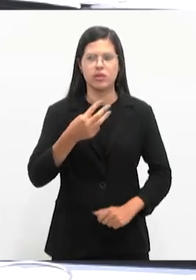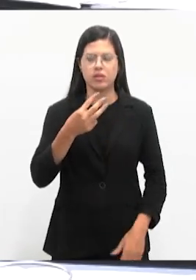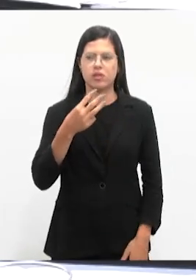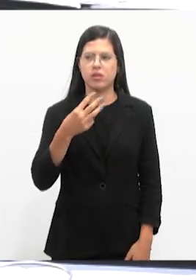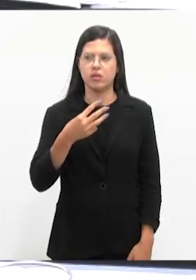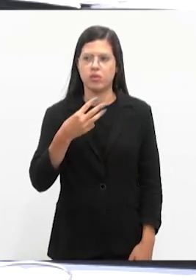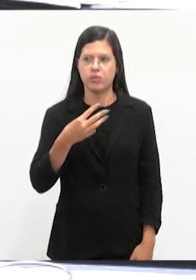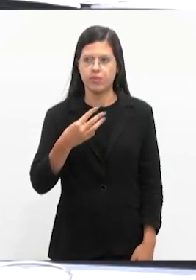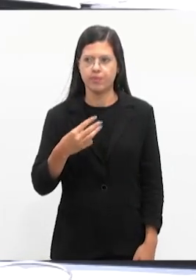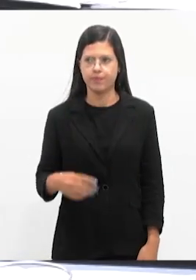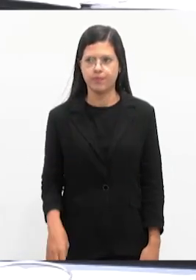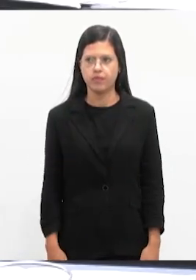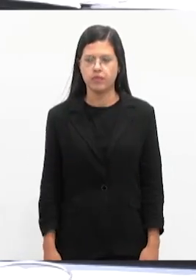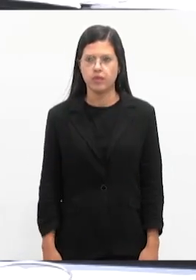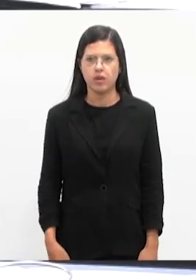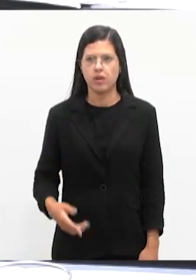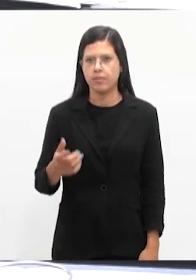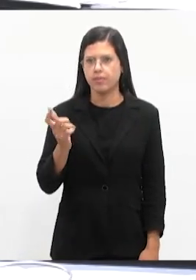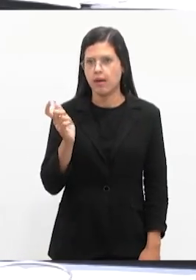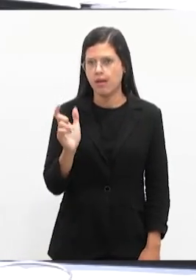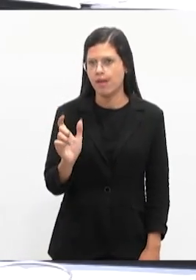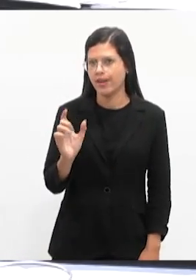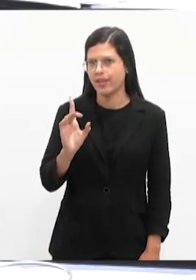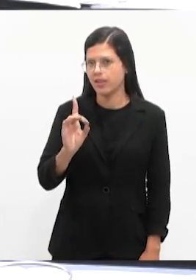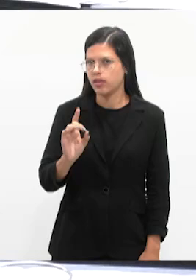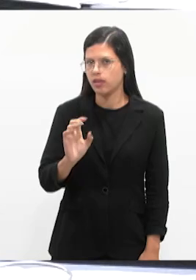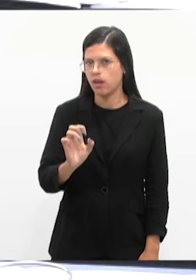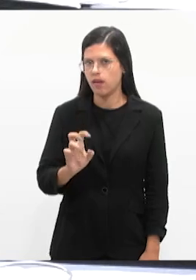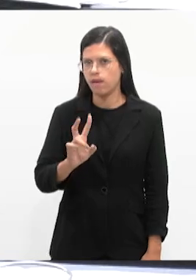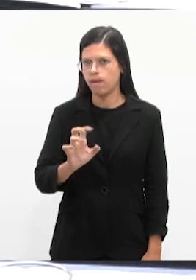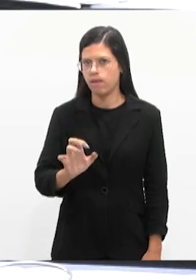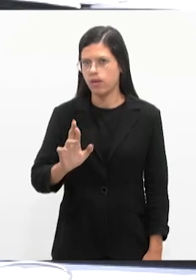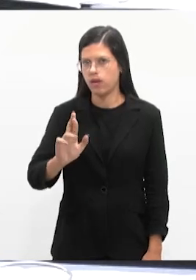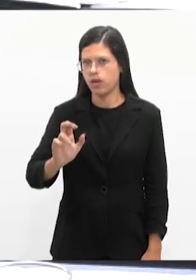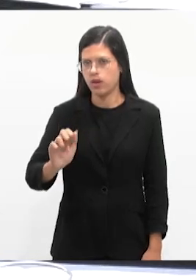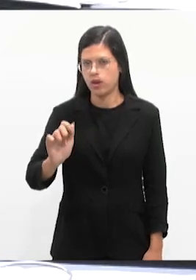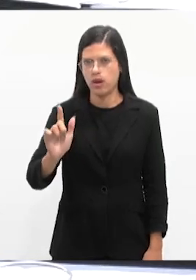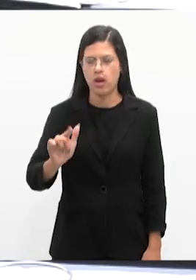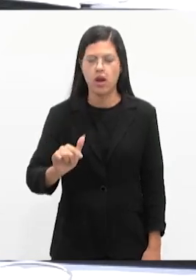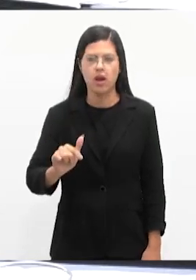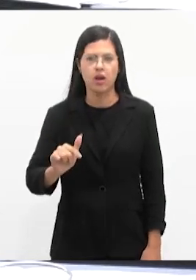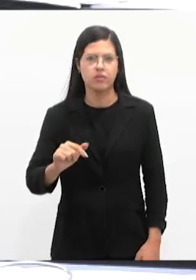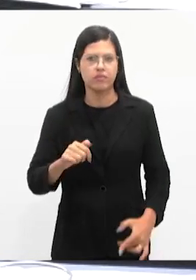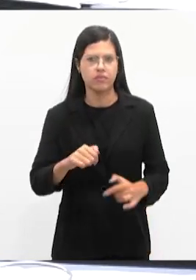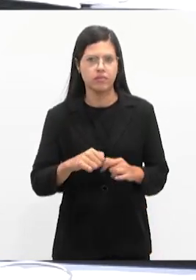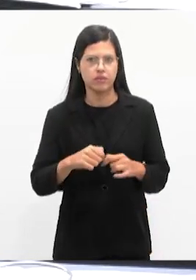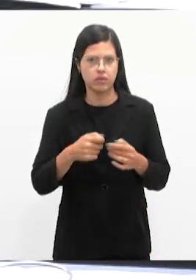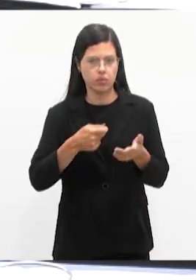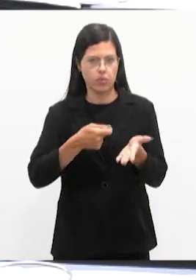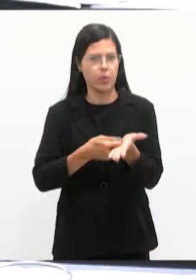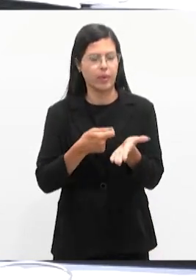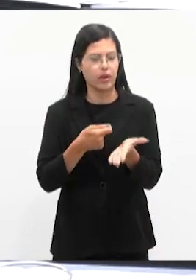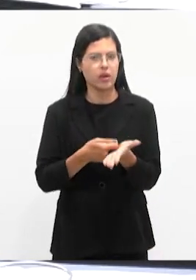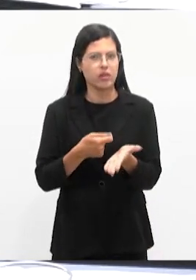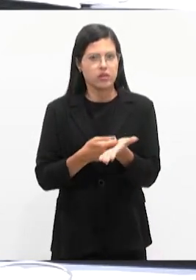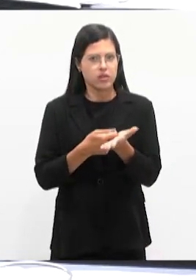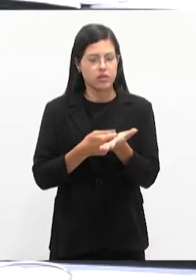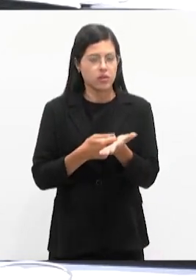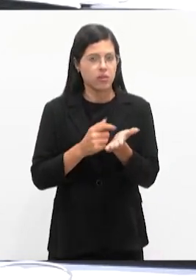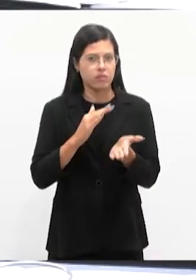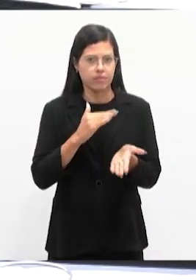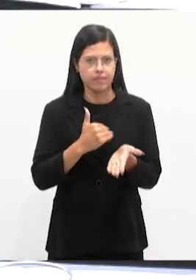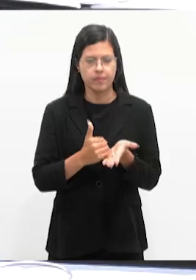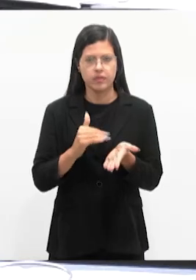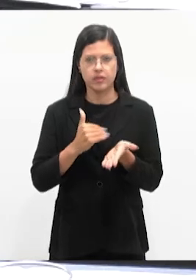porque no deverá, a gente está fazendo uma obrigação para a